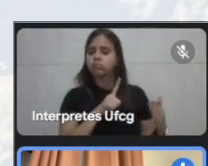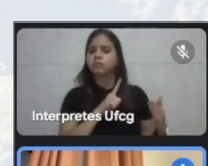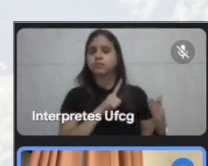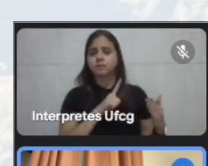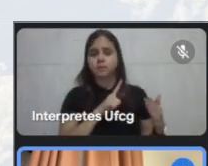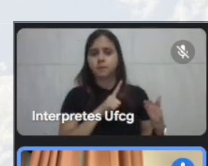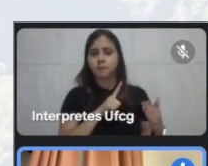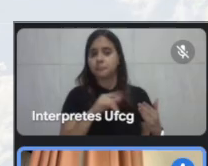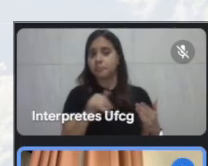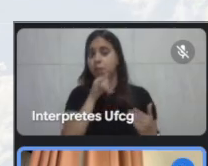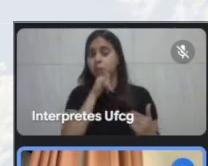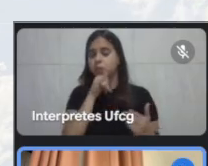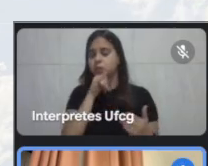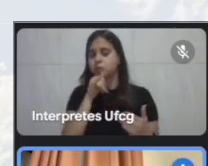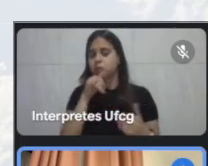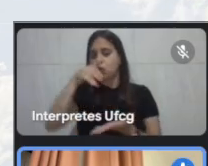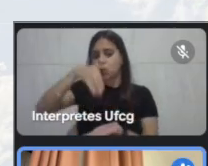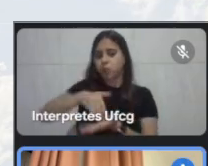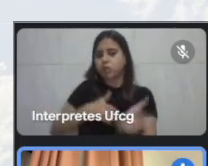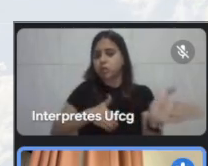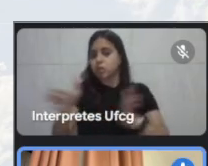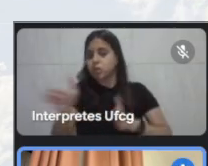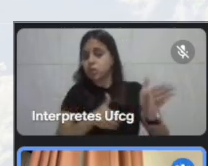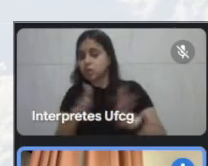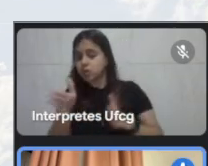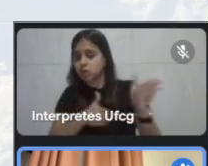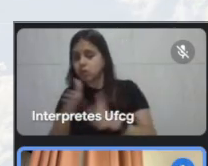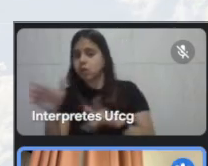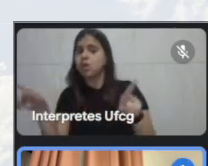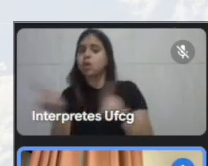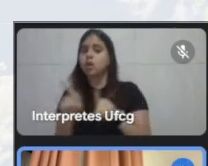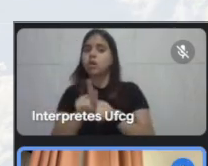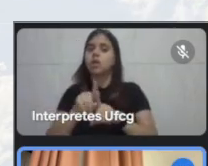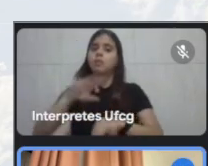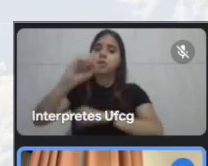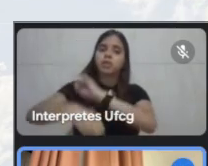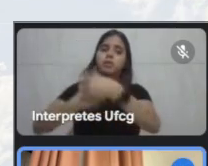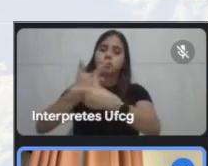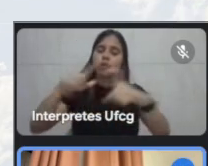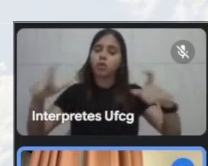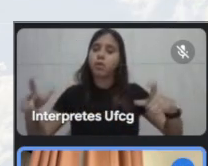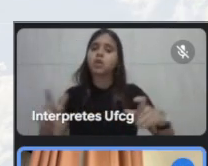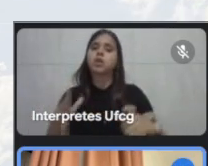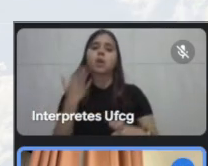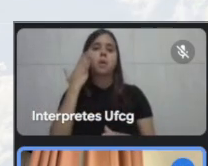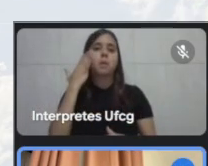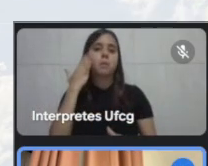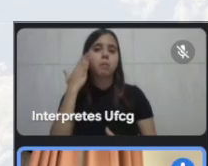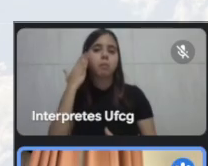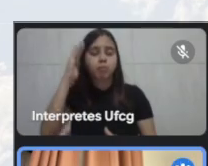exemplo, a classe de acessibilidade e a de zona de expansão urbana como as significativas.